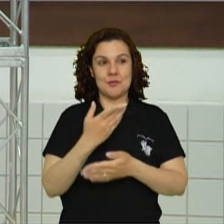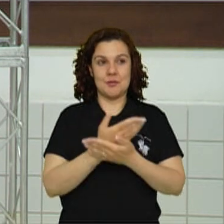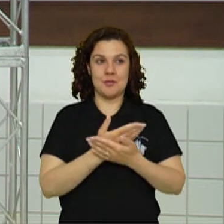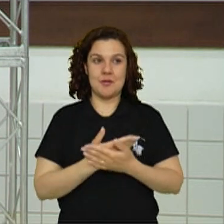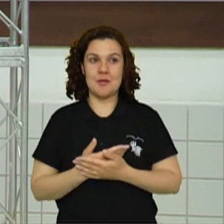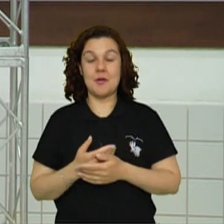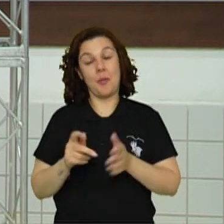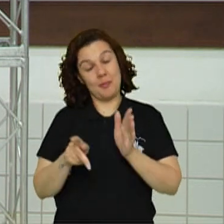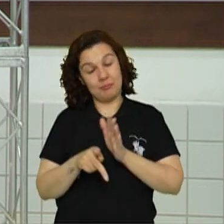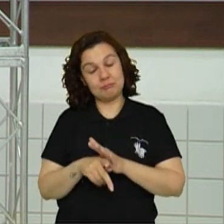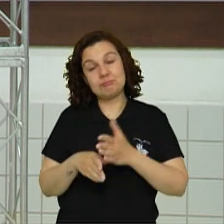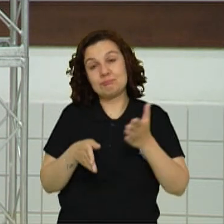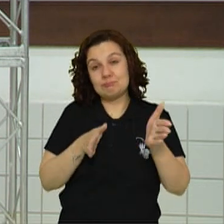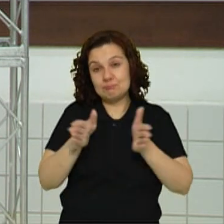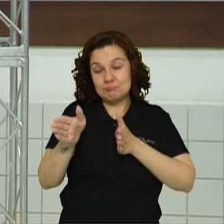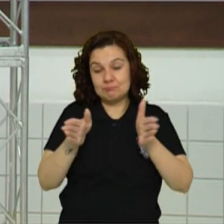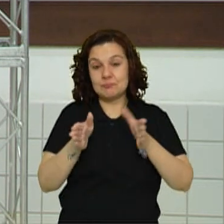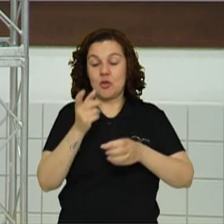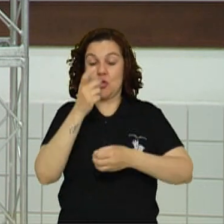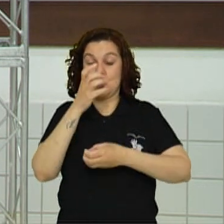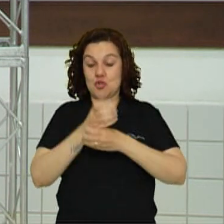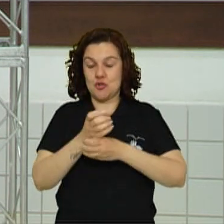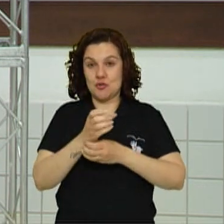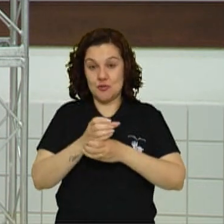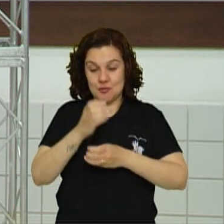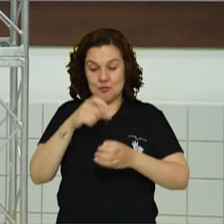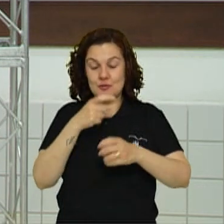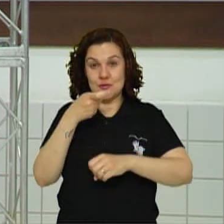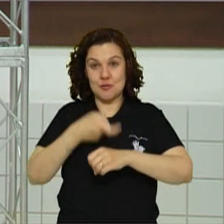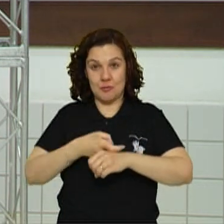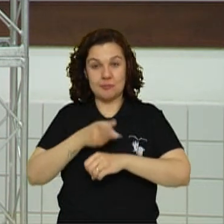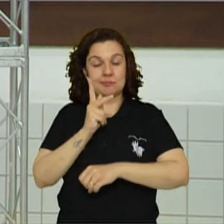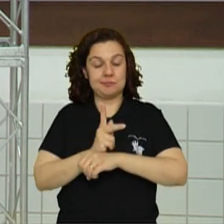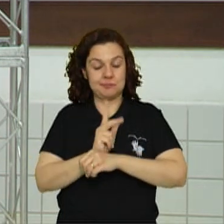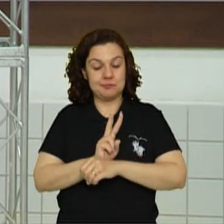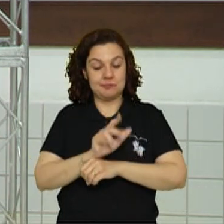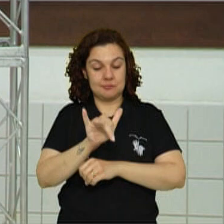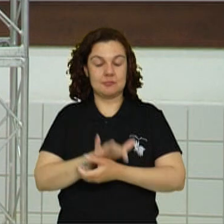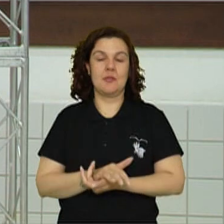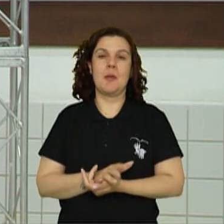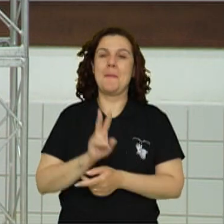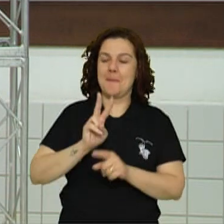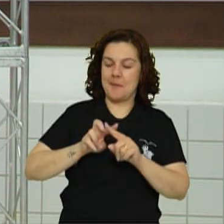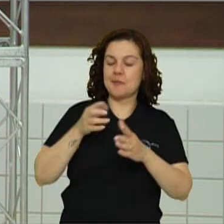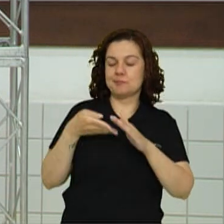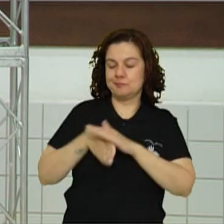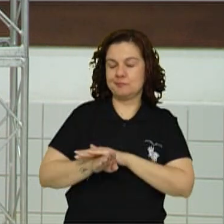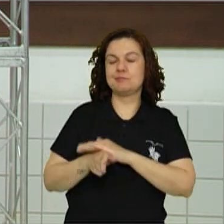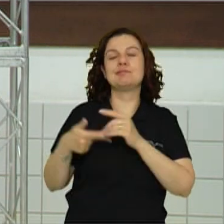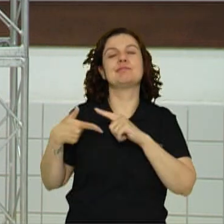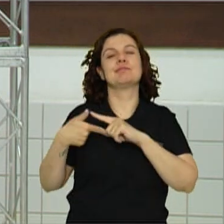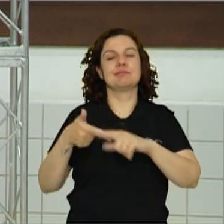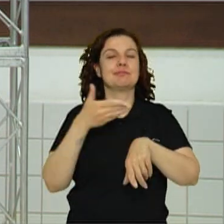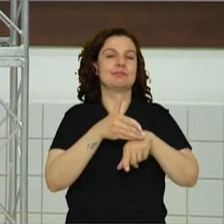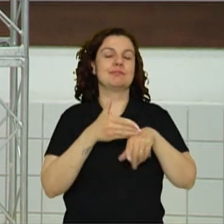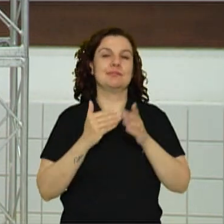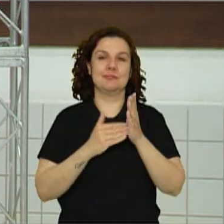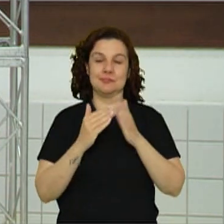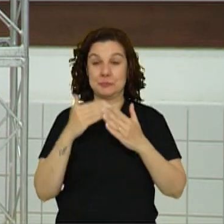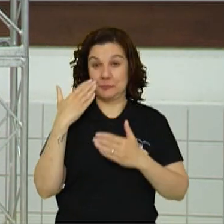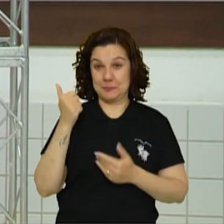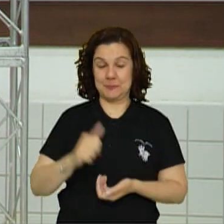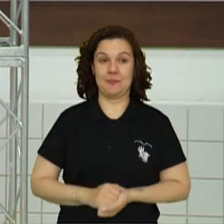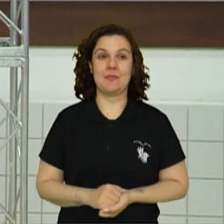quando estudarem aí os sólidos geométricos. Sempre vai aparecer um polígono regular, mas daí você já está craque em tudo que você